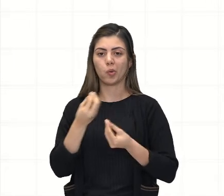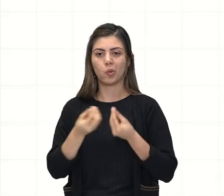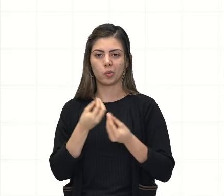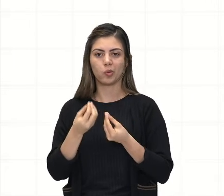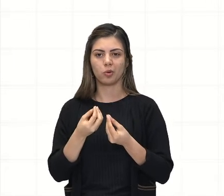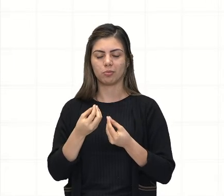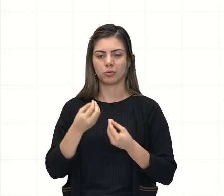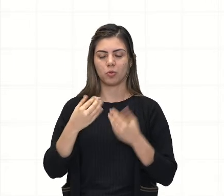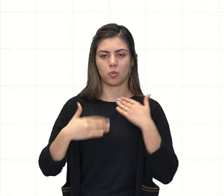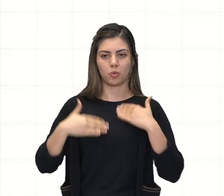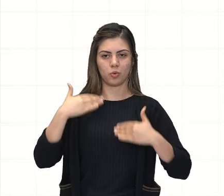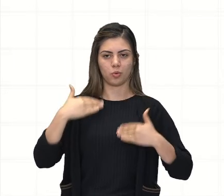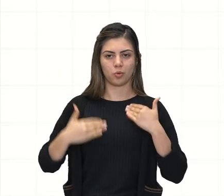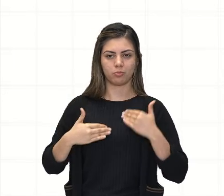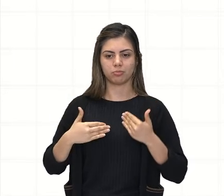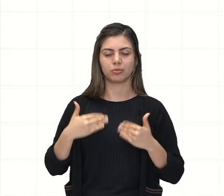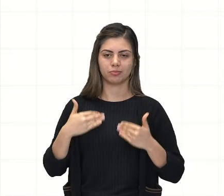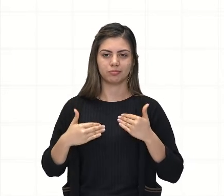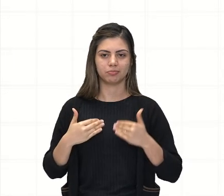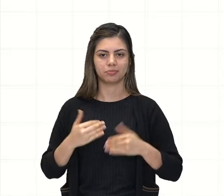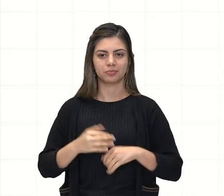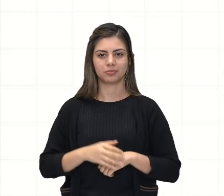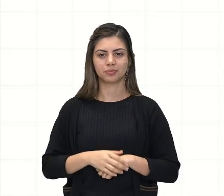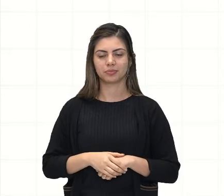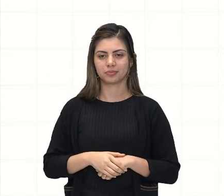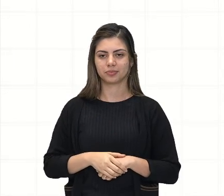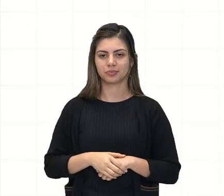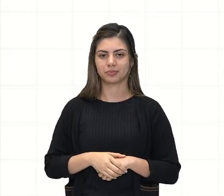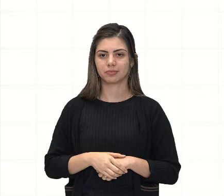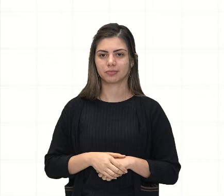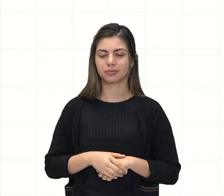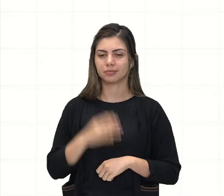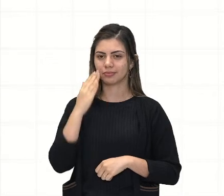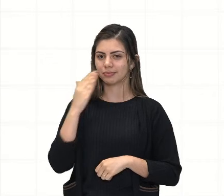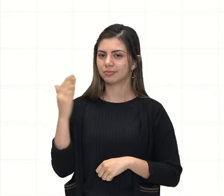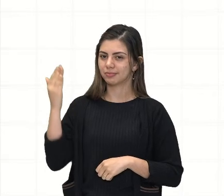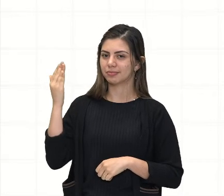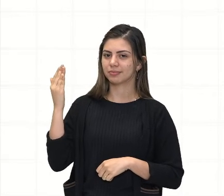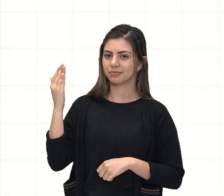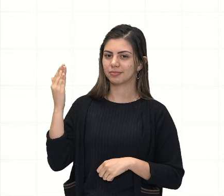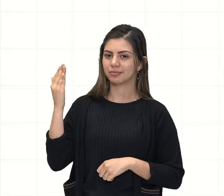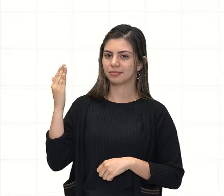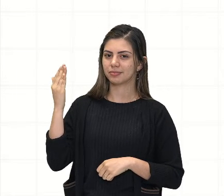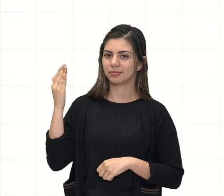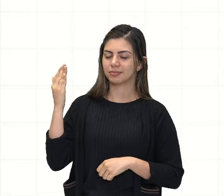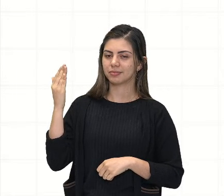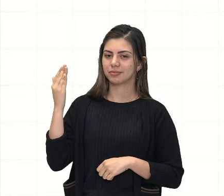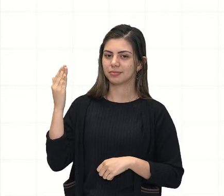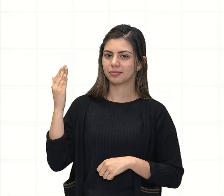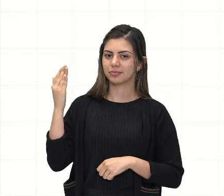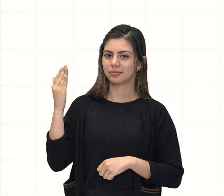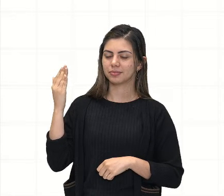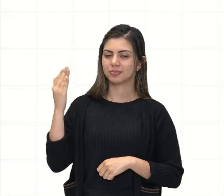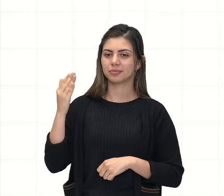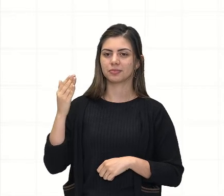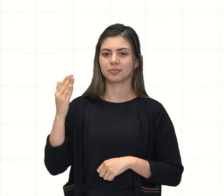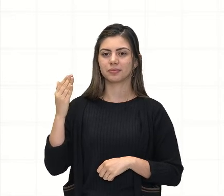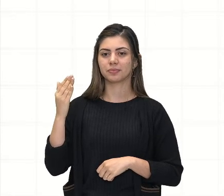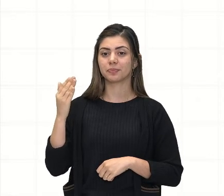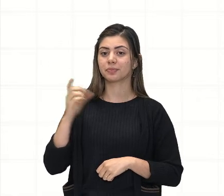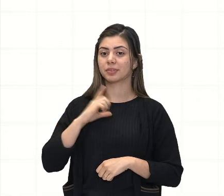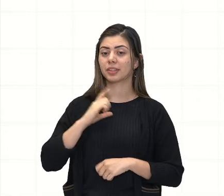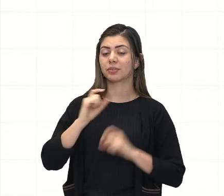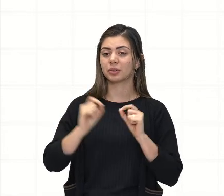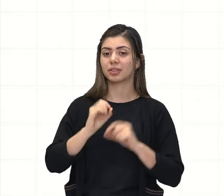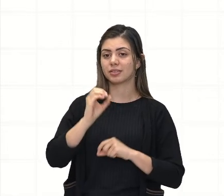né, original. Nós podemos dizer aqui, então, ó, 0